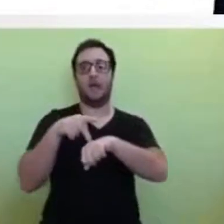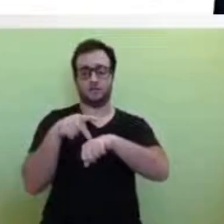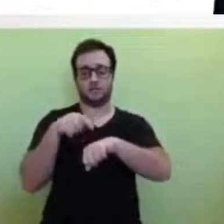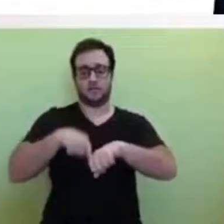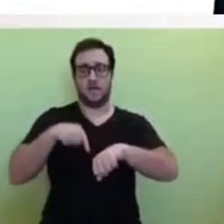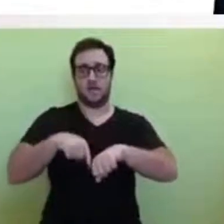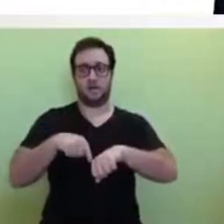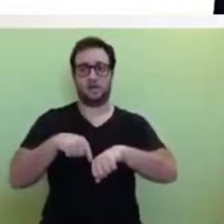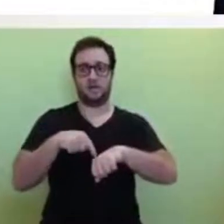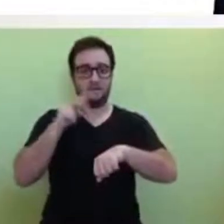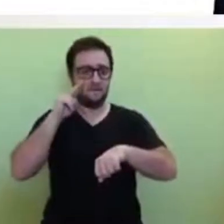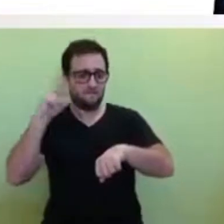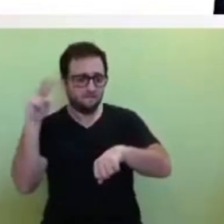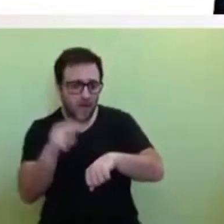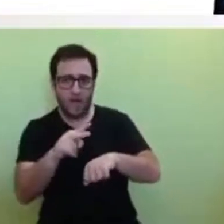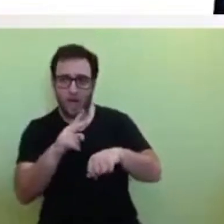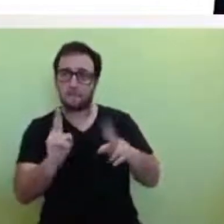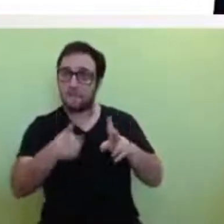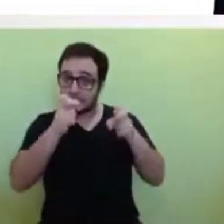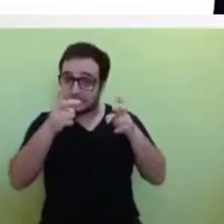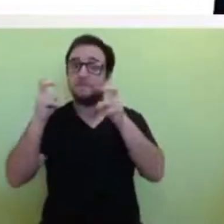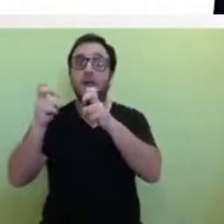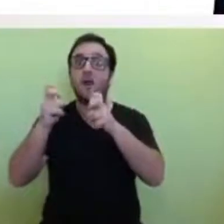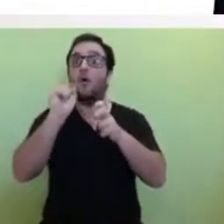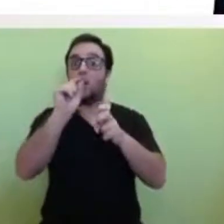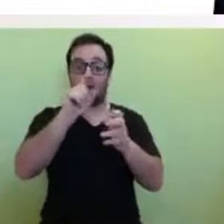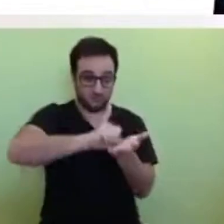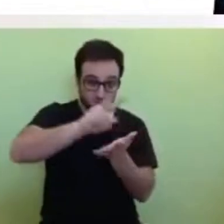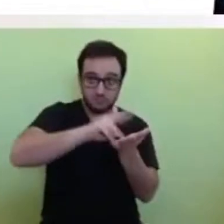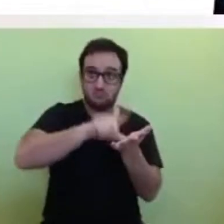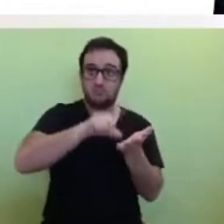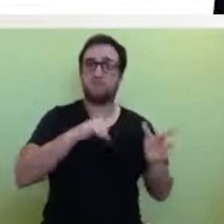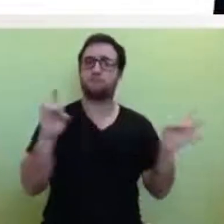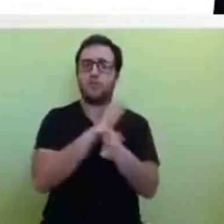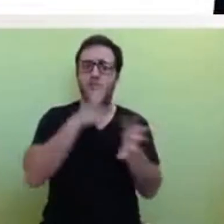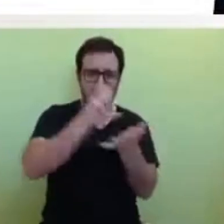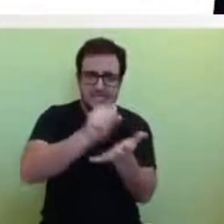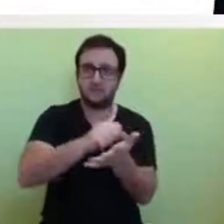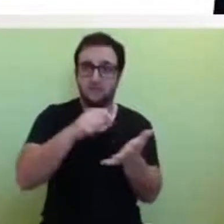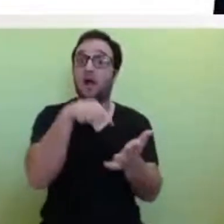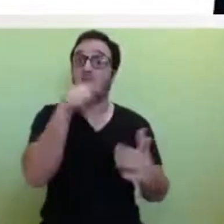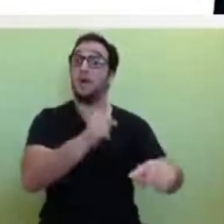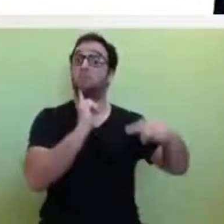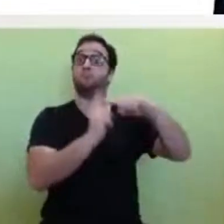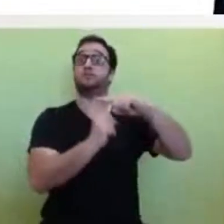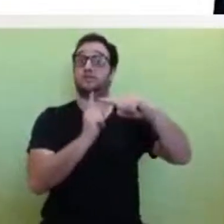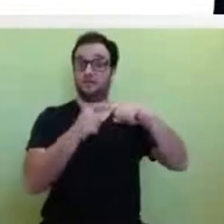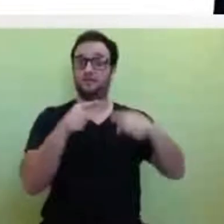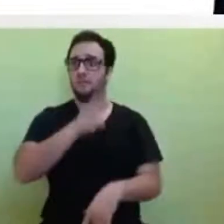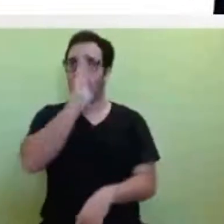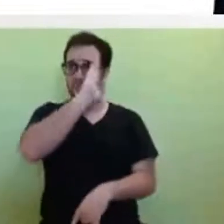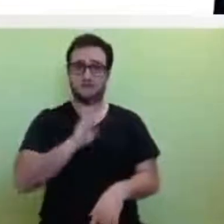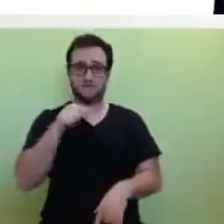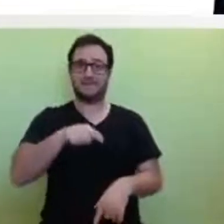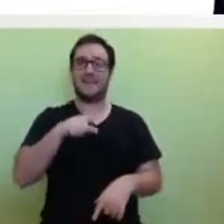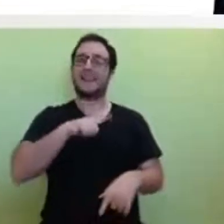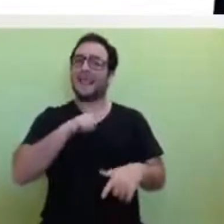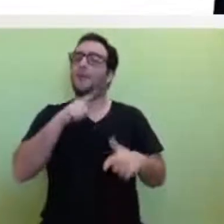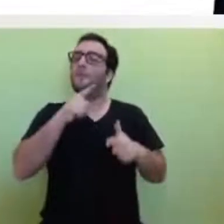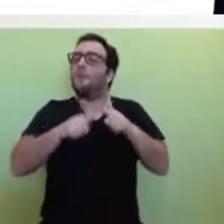são em forma escrita, gráfica, né? Se aprimora o ensino da língua de